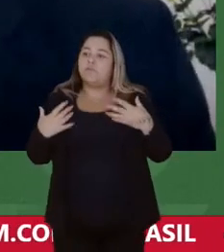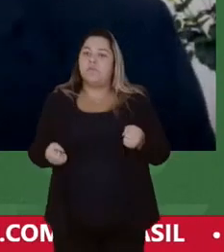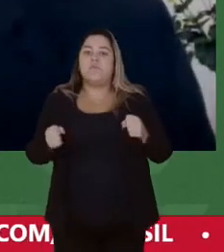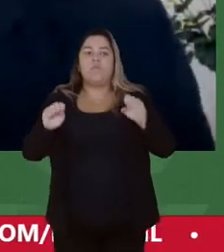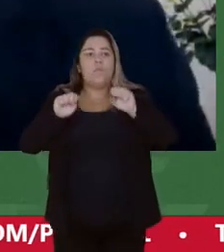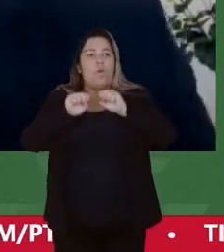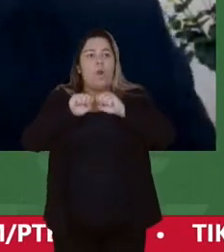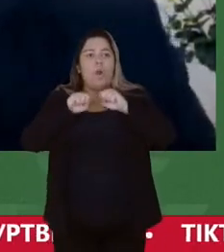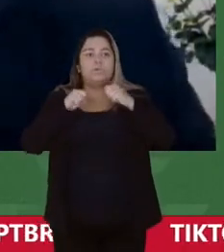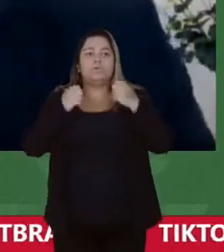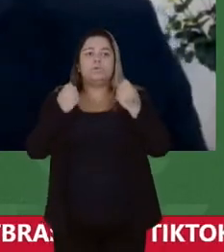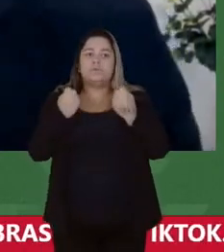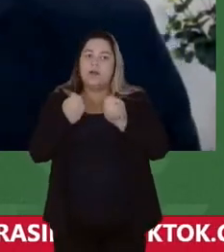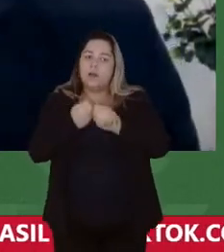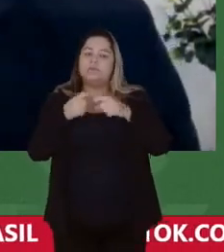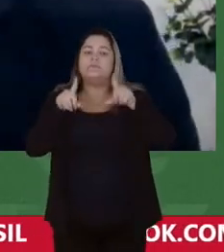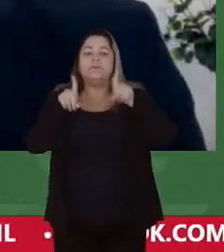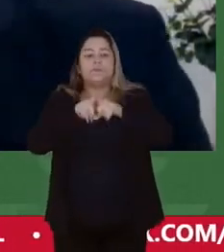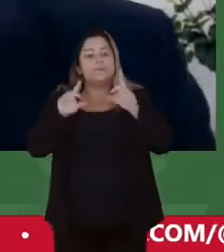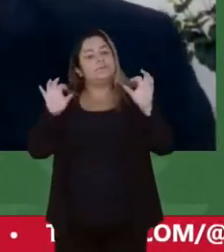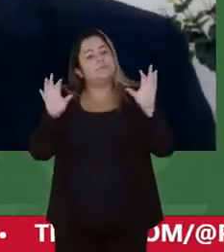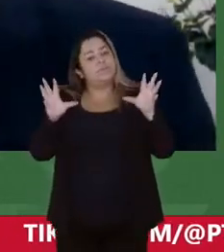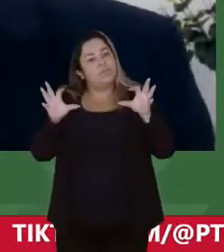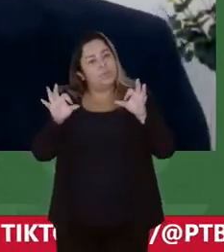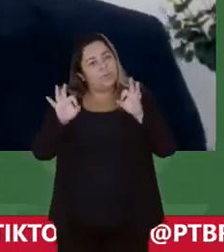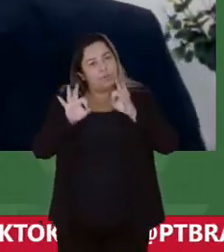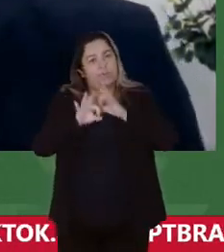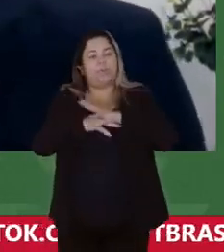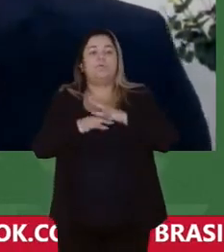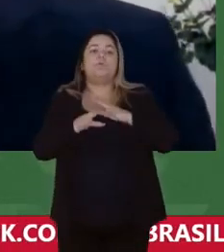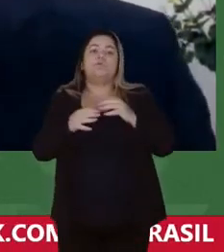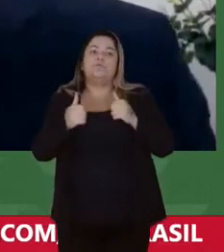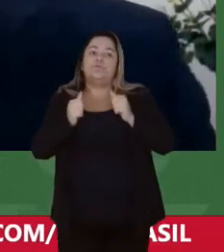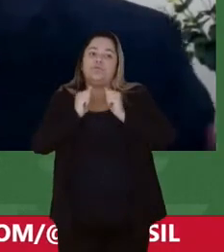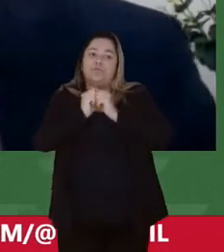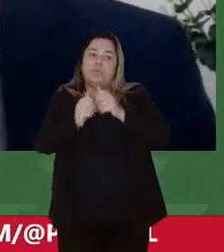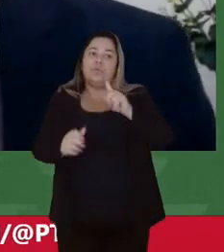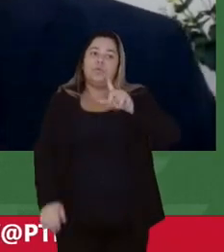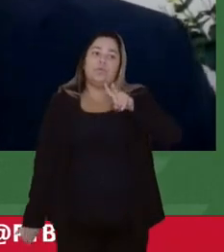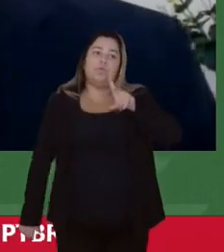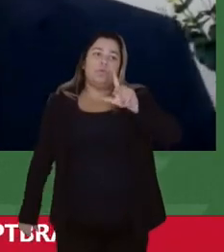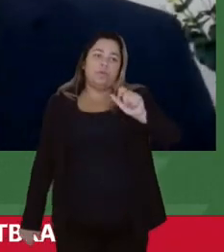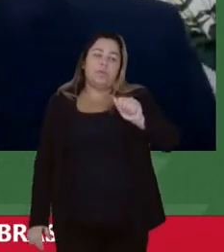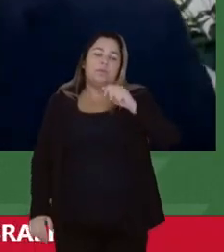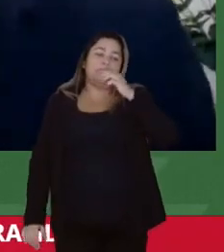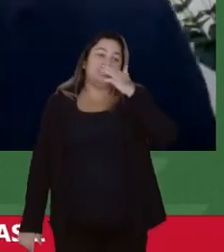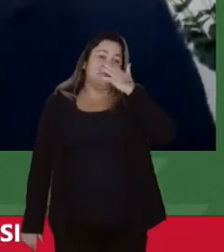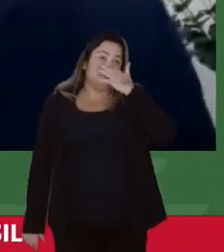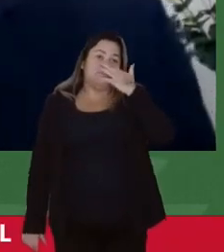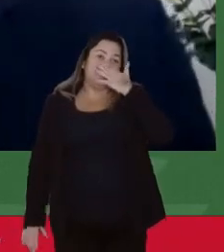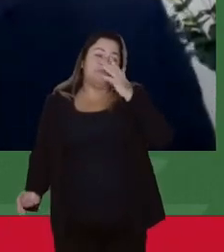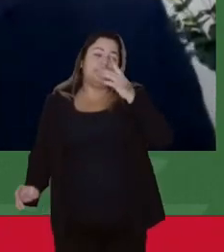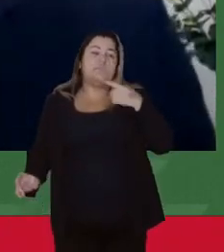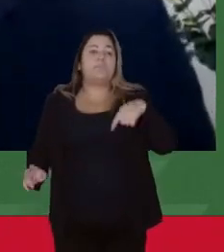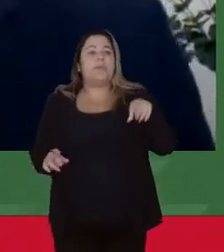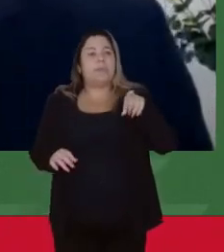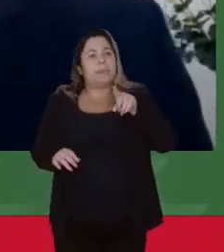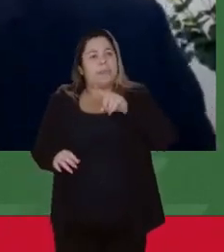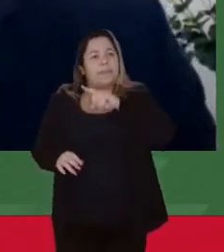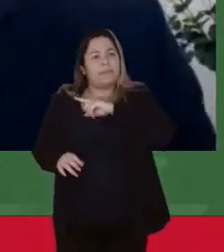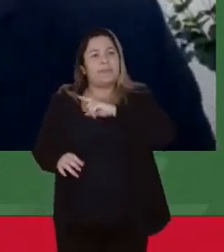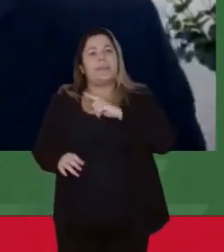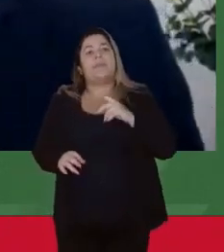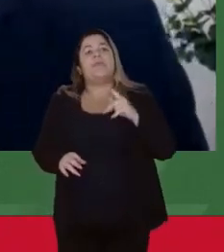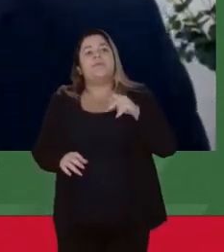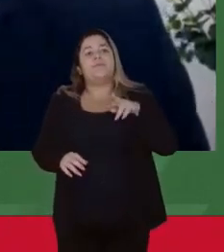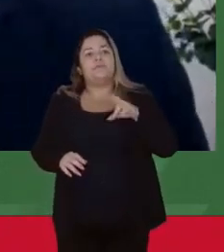seminário de conclusão no mês de abril, juntamente com o presidente Lula, toda essa atualização do nosso programa